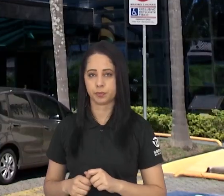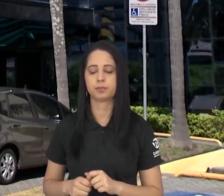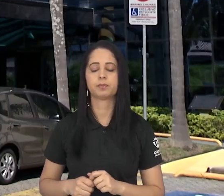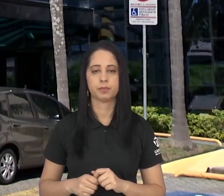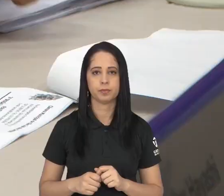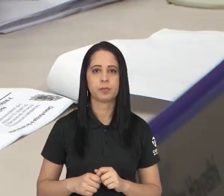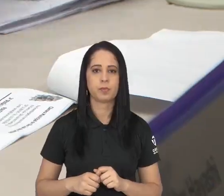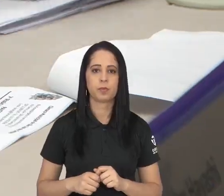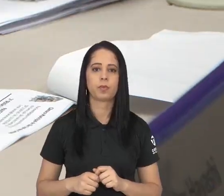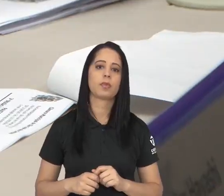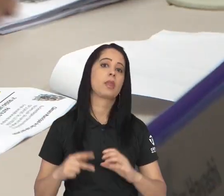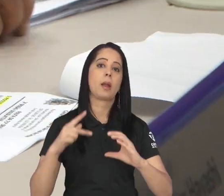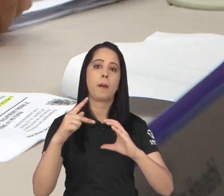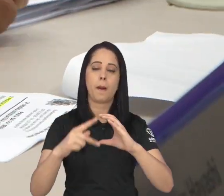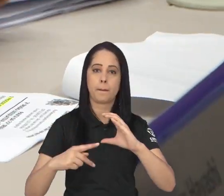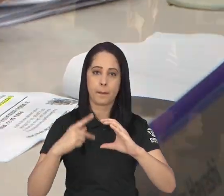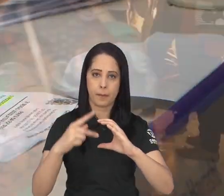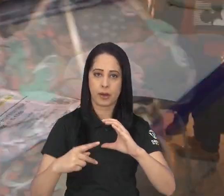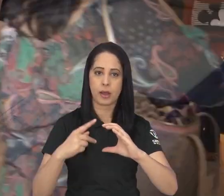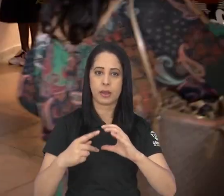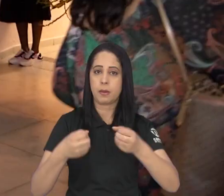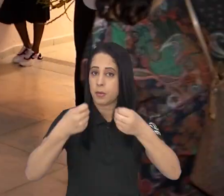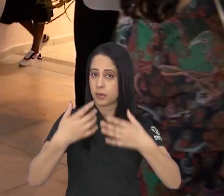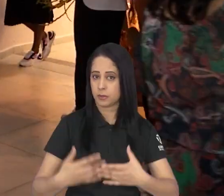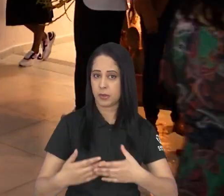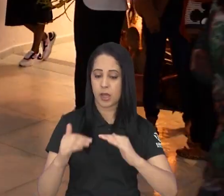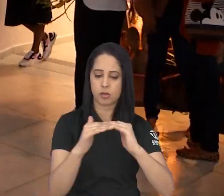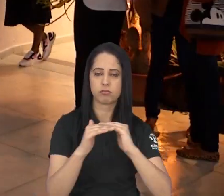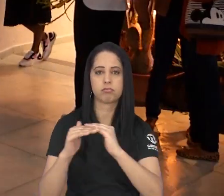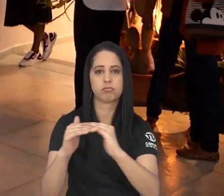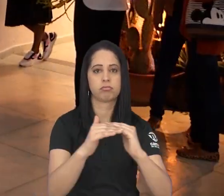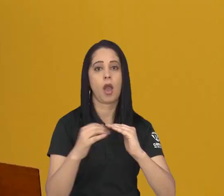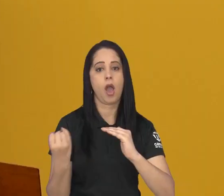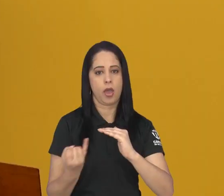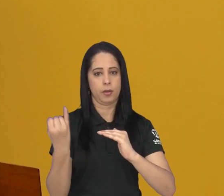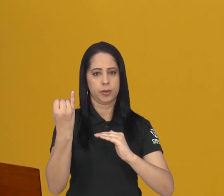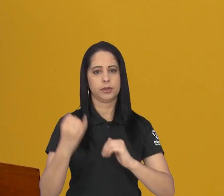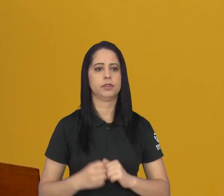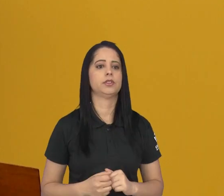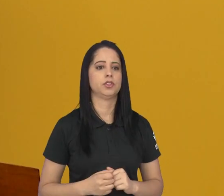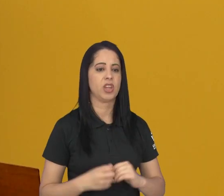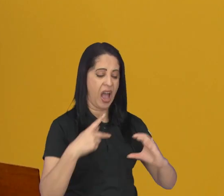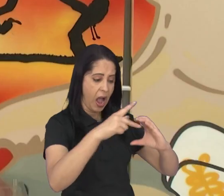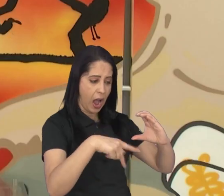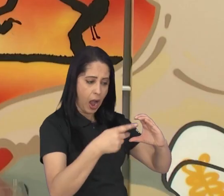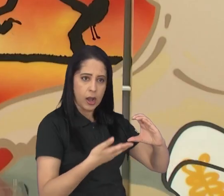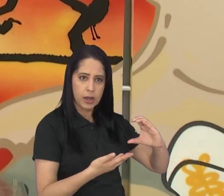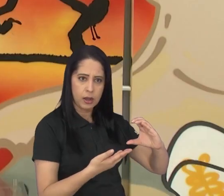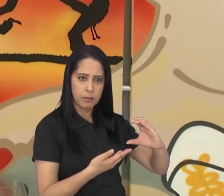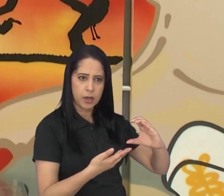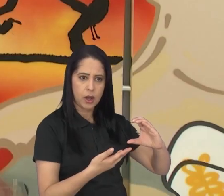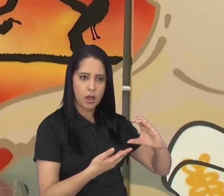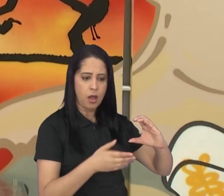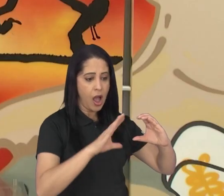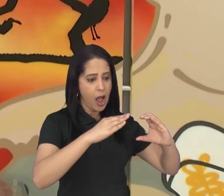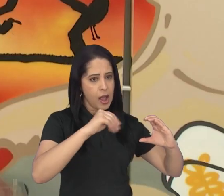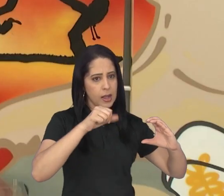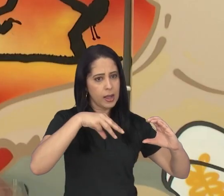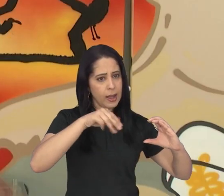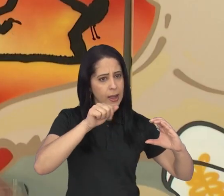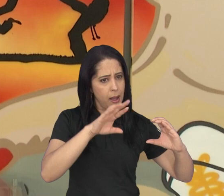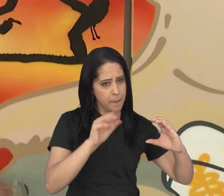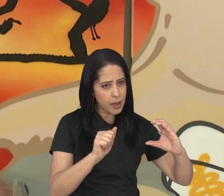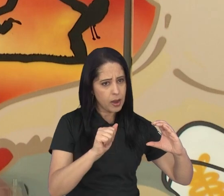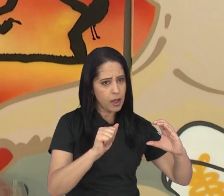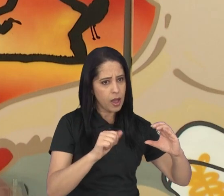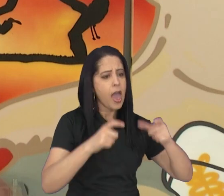poder público têm papel importante no fomento de ações que promovam a igualdade racial. É o que eu falo, é a casa do povo, né? Lá a